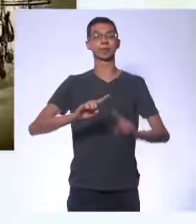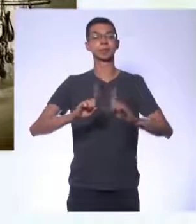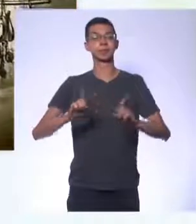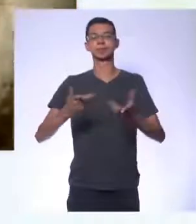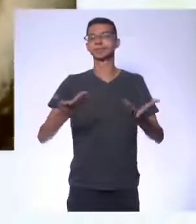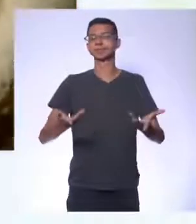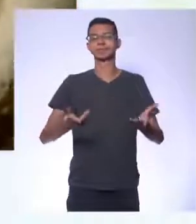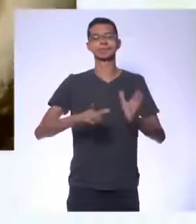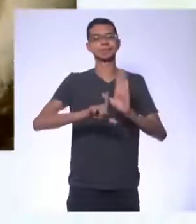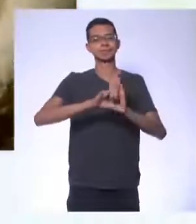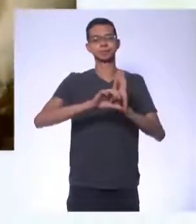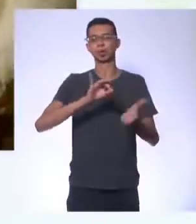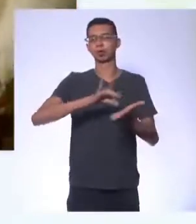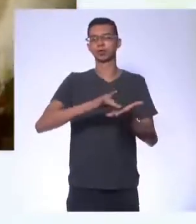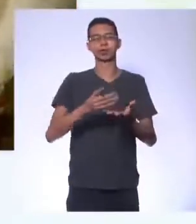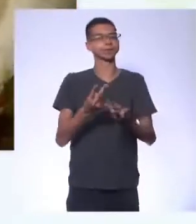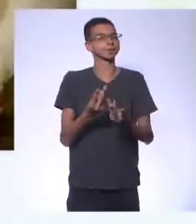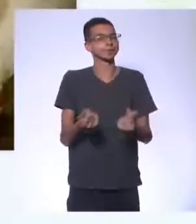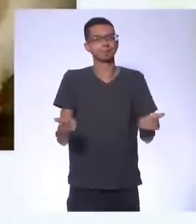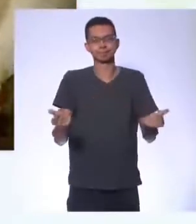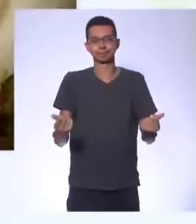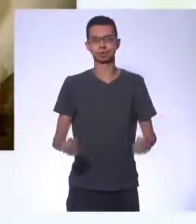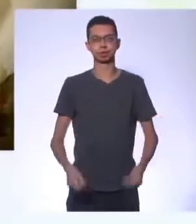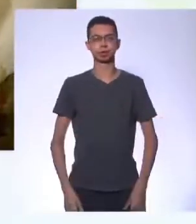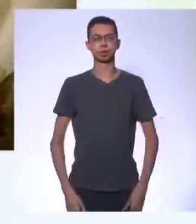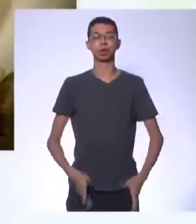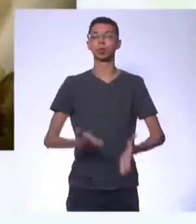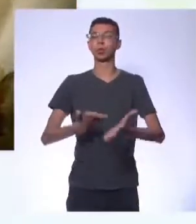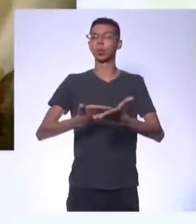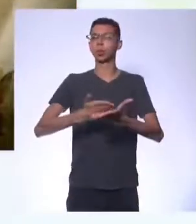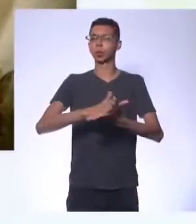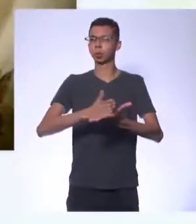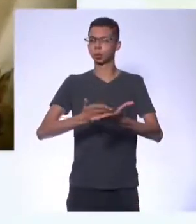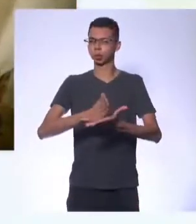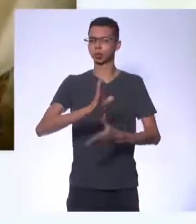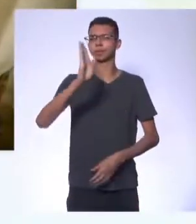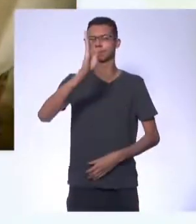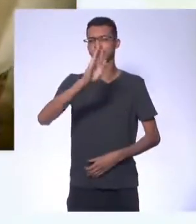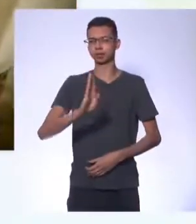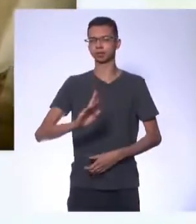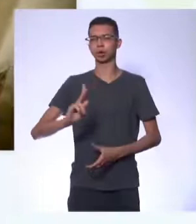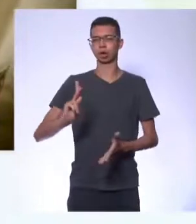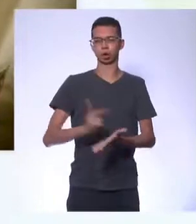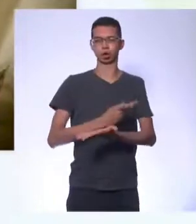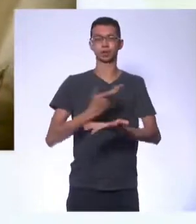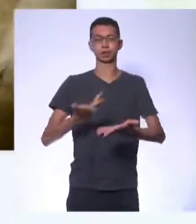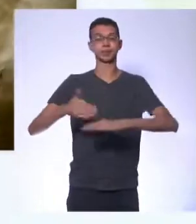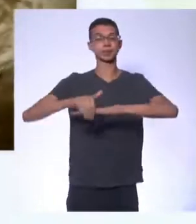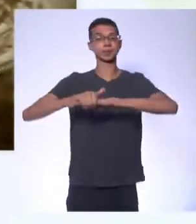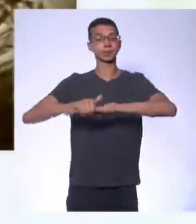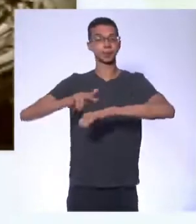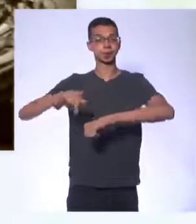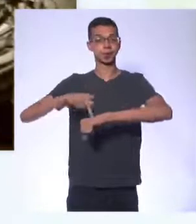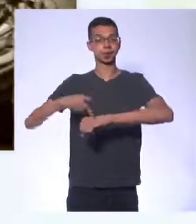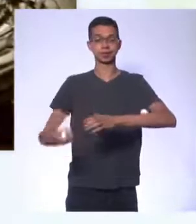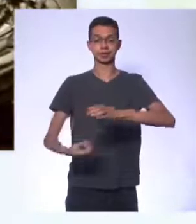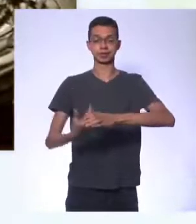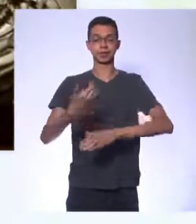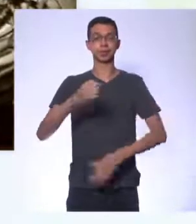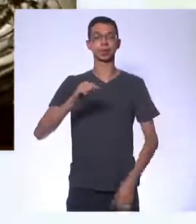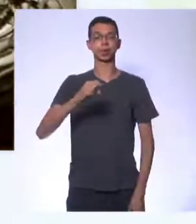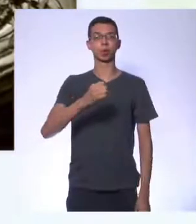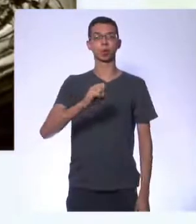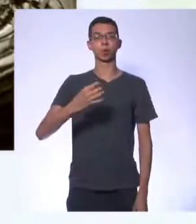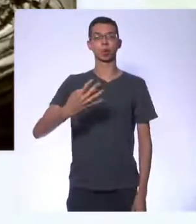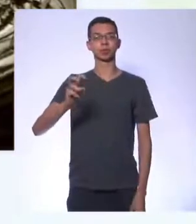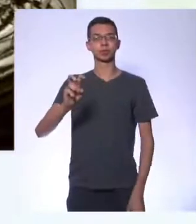morta. Incomodado com um pouco o caso do Brasil, o Reino Unido cria em 1845 uma lei que lhe dá poder